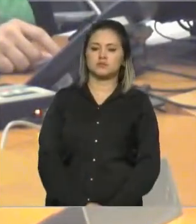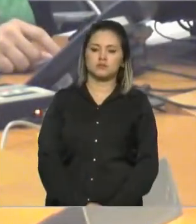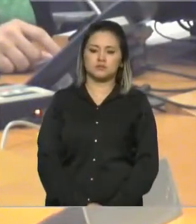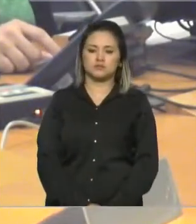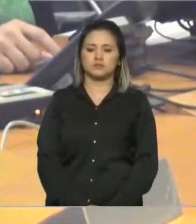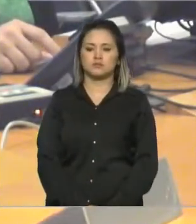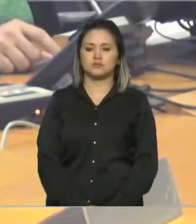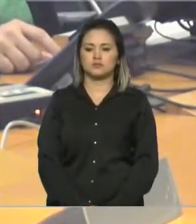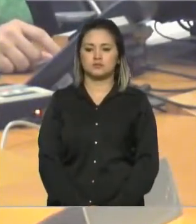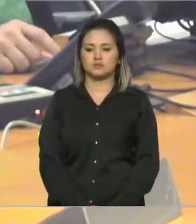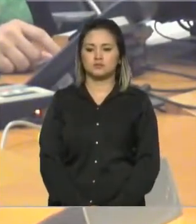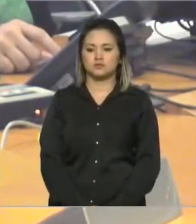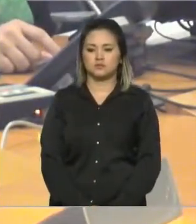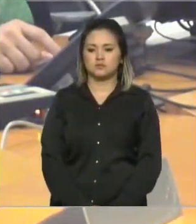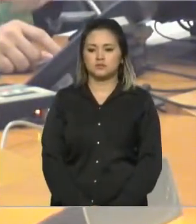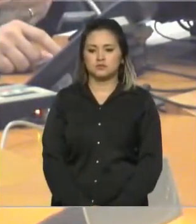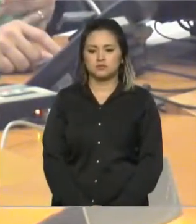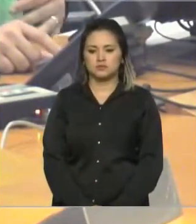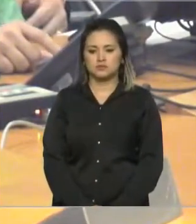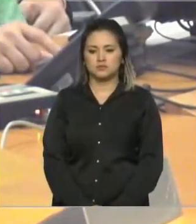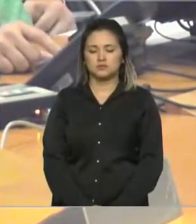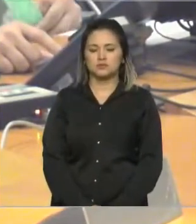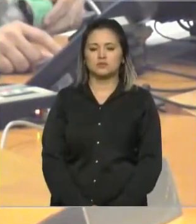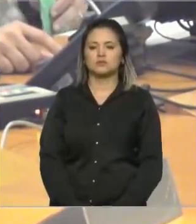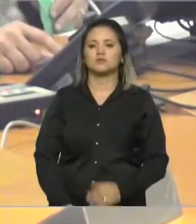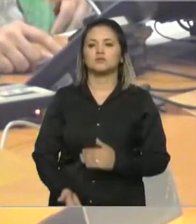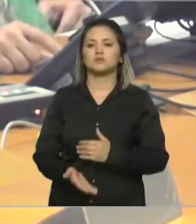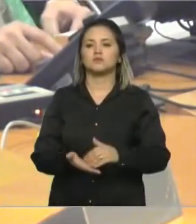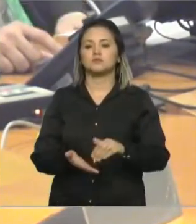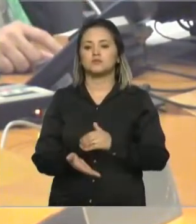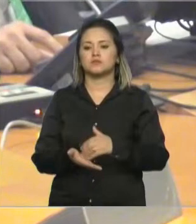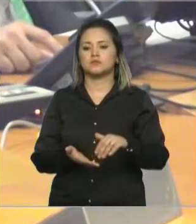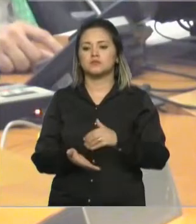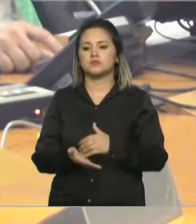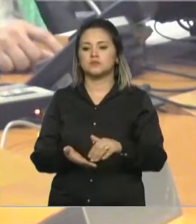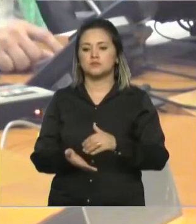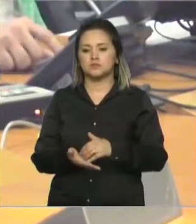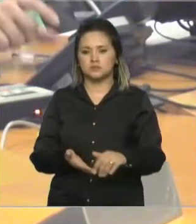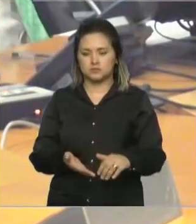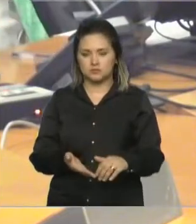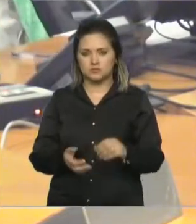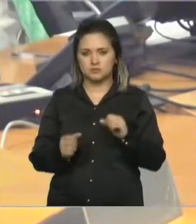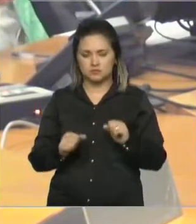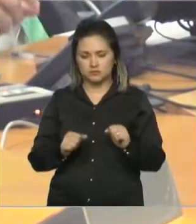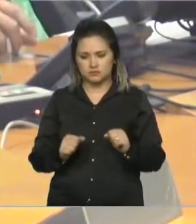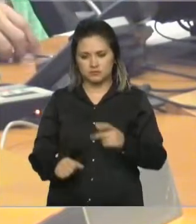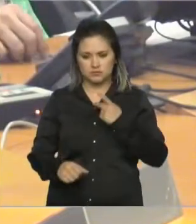Concedo 3 minutos ao secretário Carlos Lula para suas considerações finais.